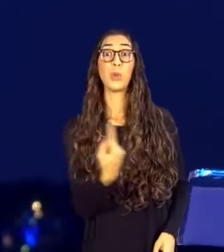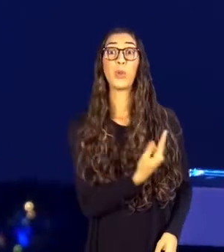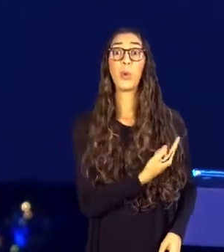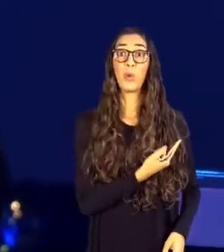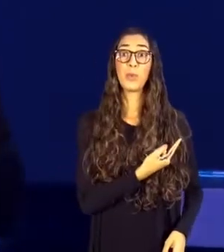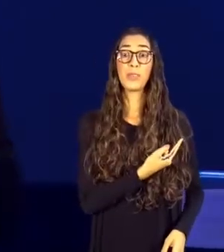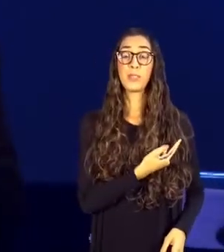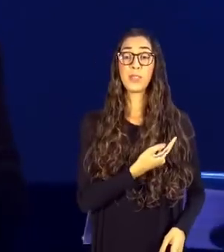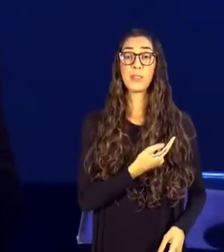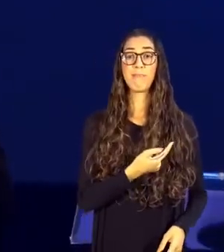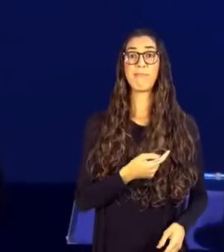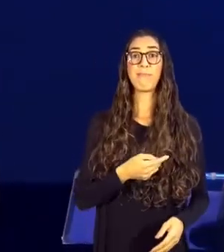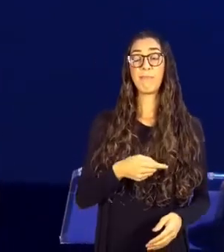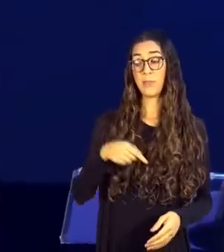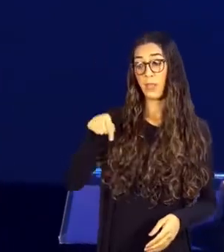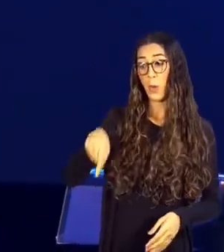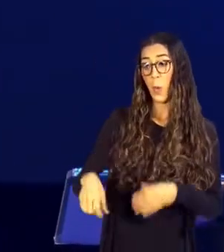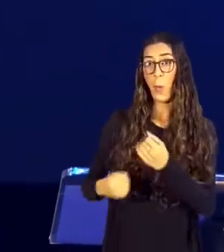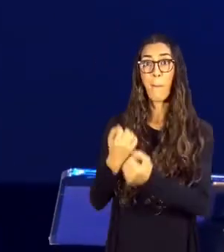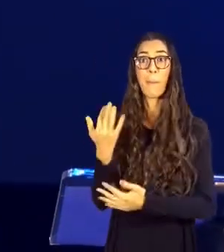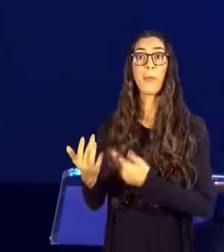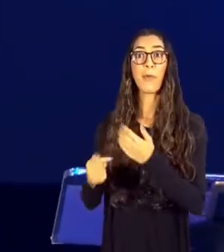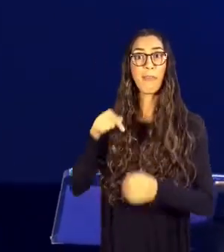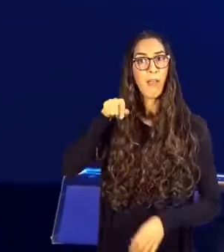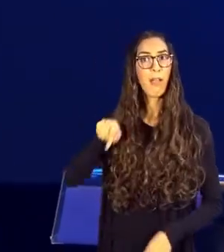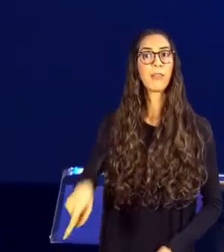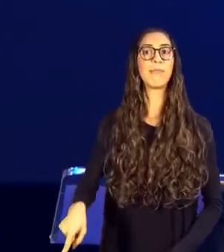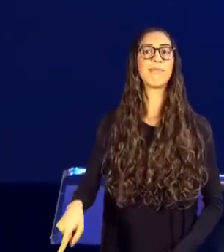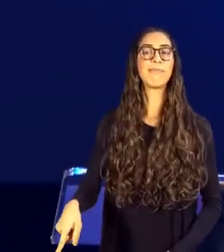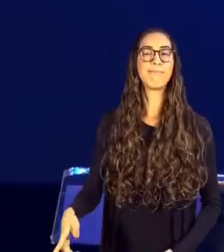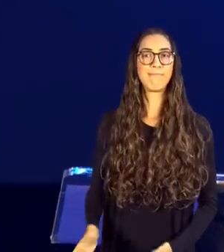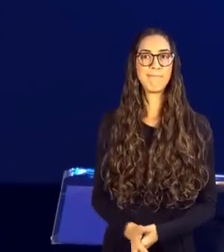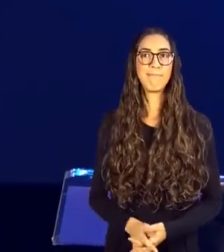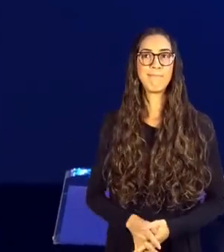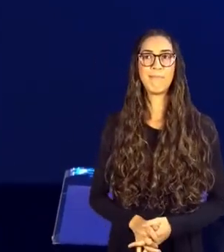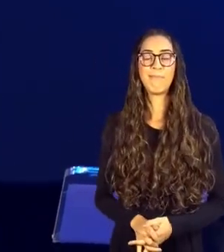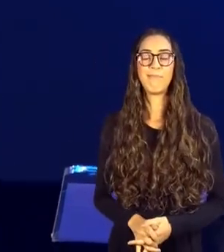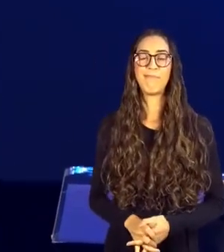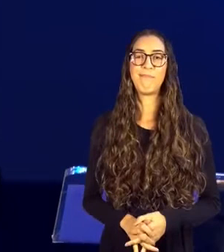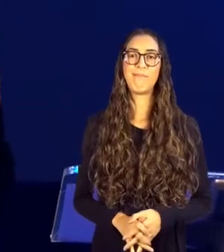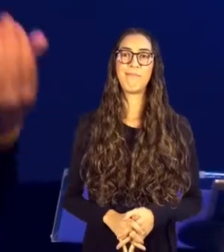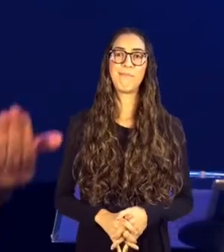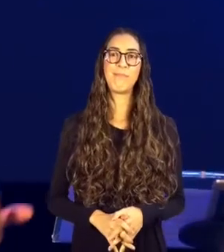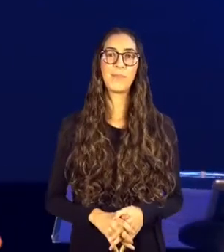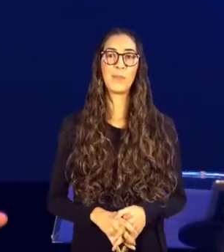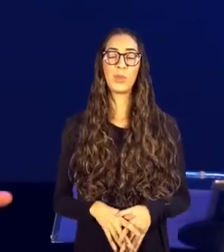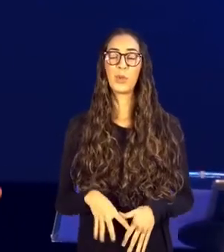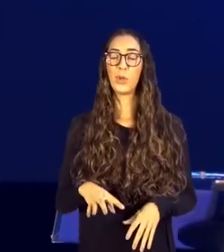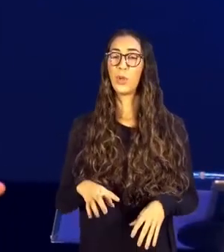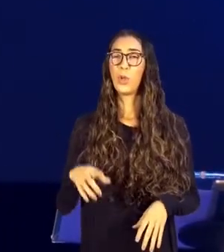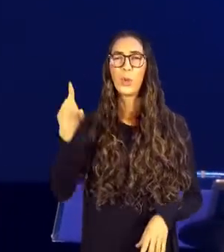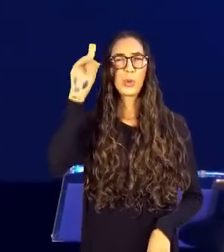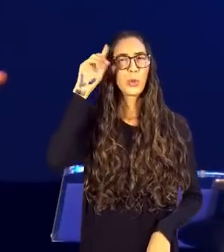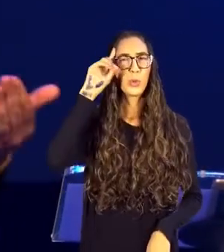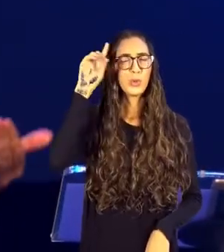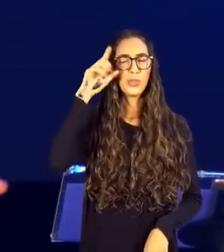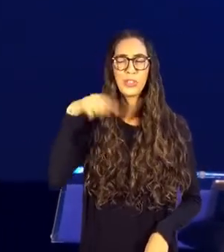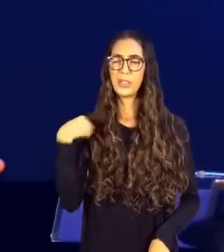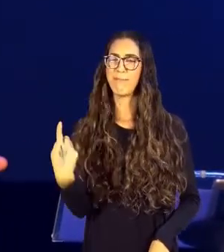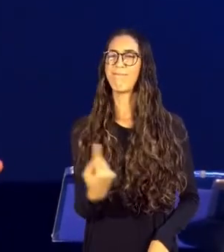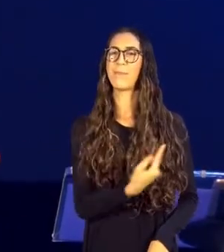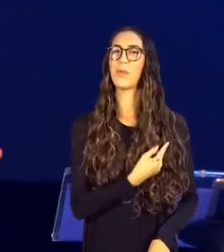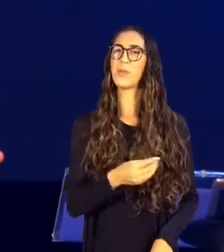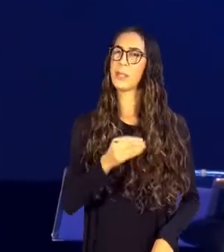abrir minha boca, não vou fazer nada. Já pecou, porque a altivez já subiu no coração. Não, eu não